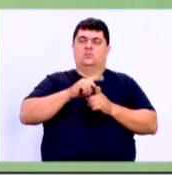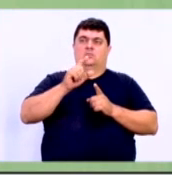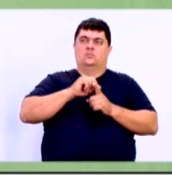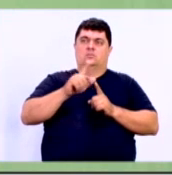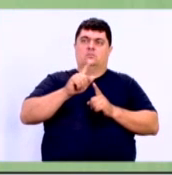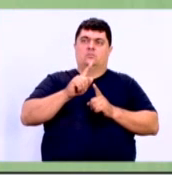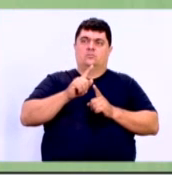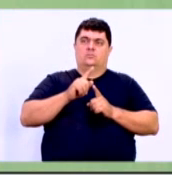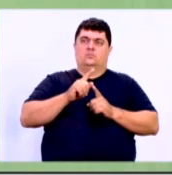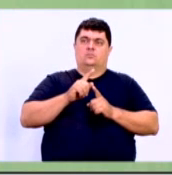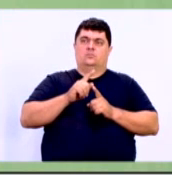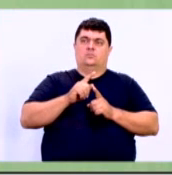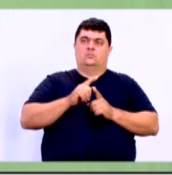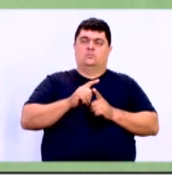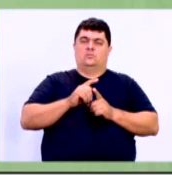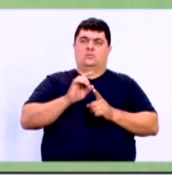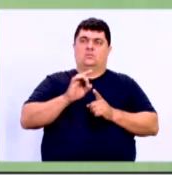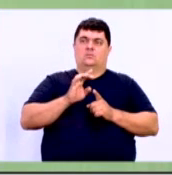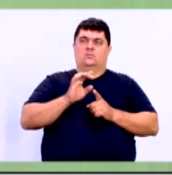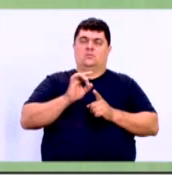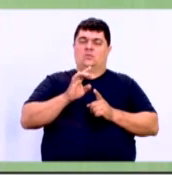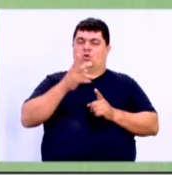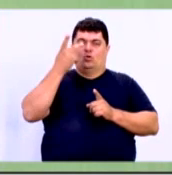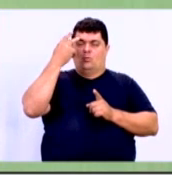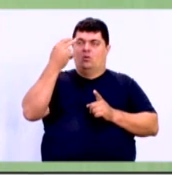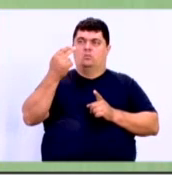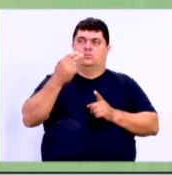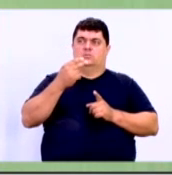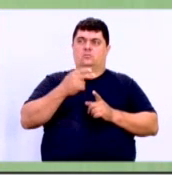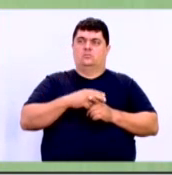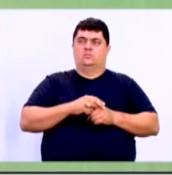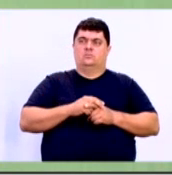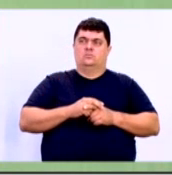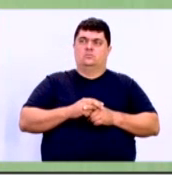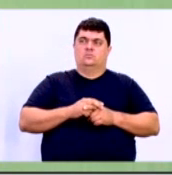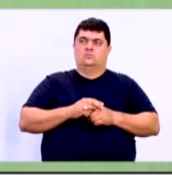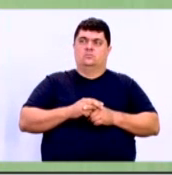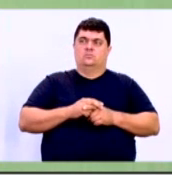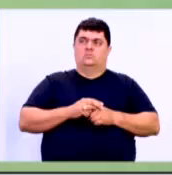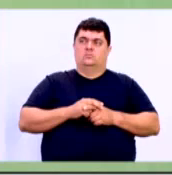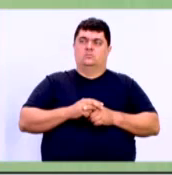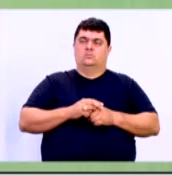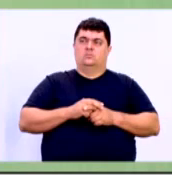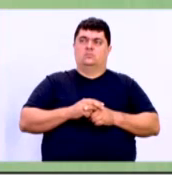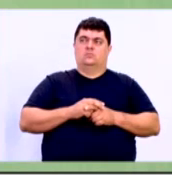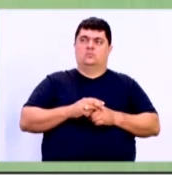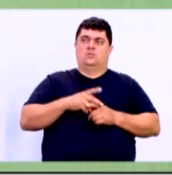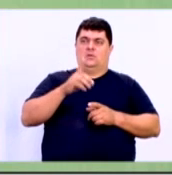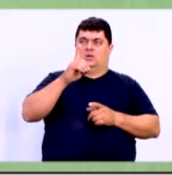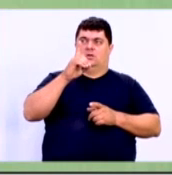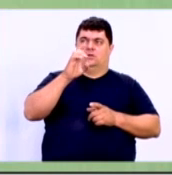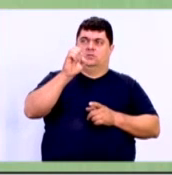fábrica é só um aluguel normal. Então aqui não é custo indireto, aqui é uma despesa.